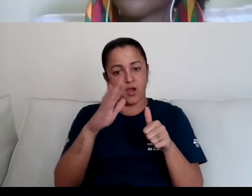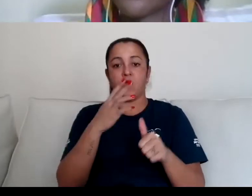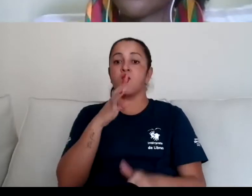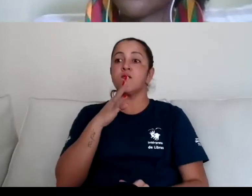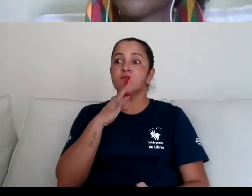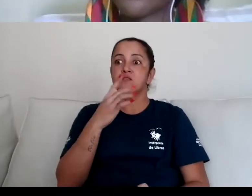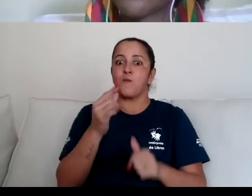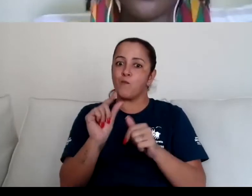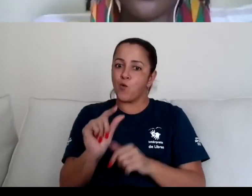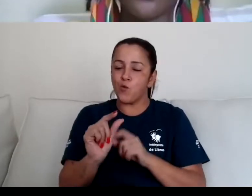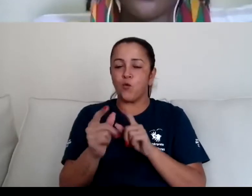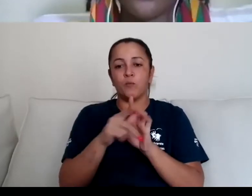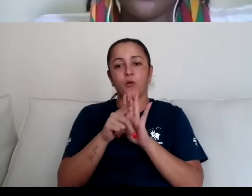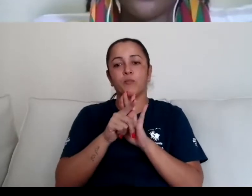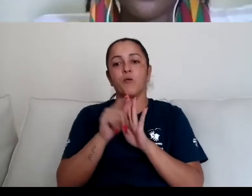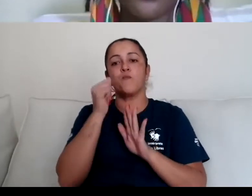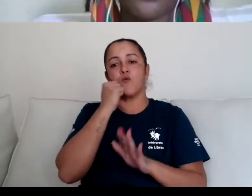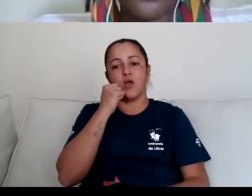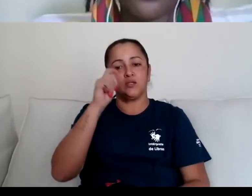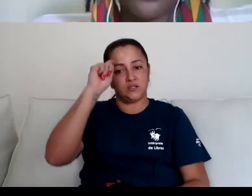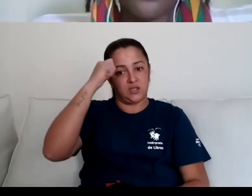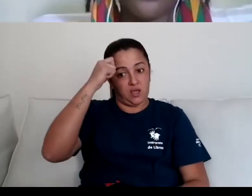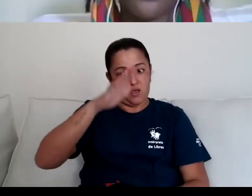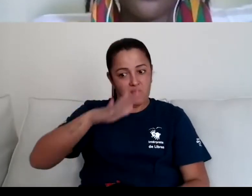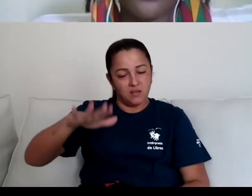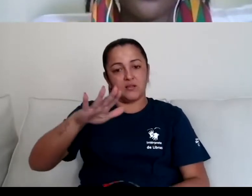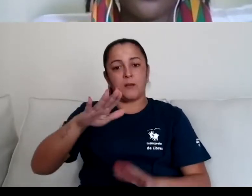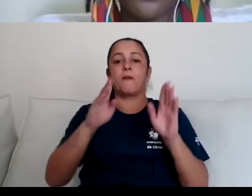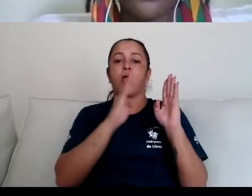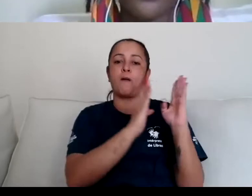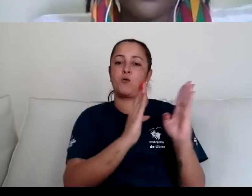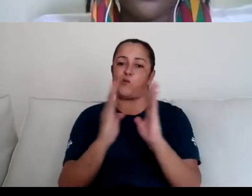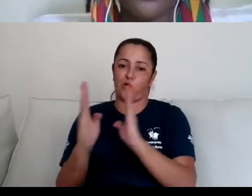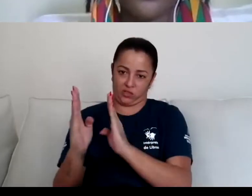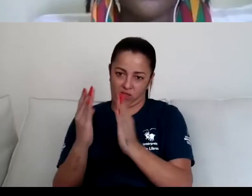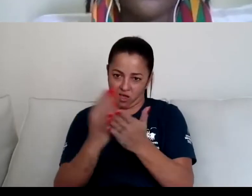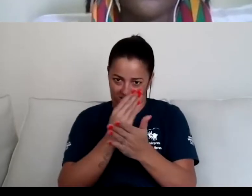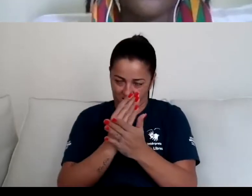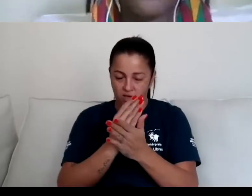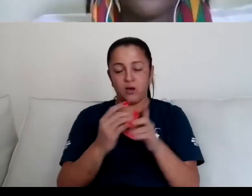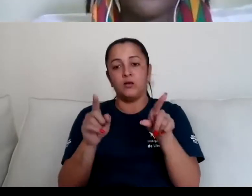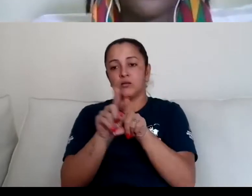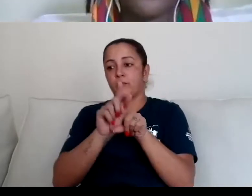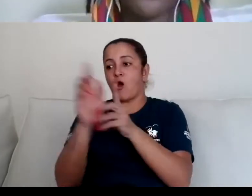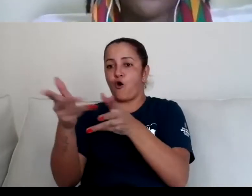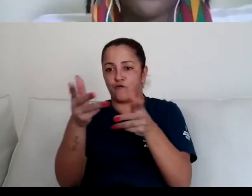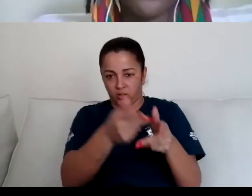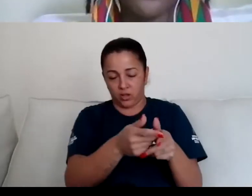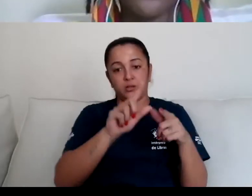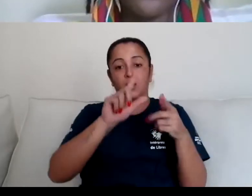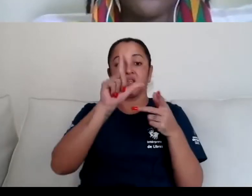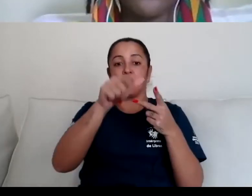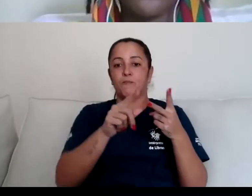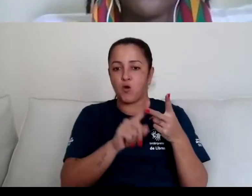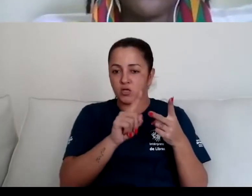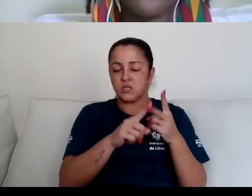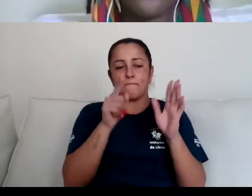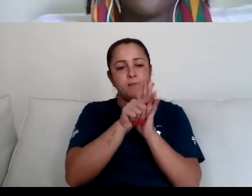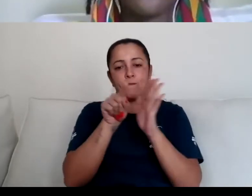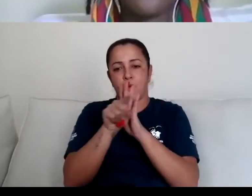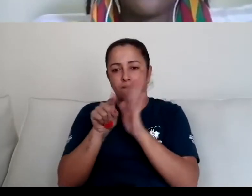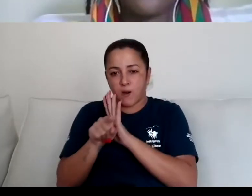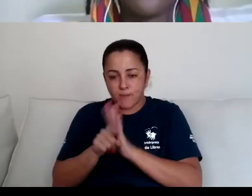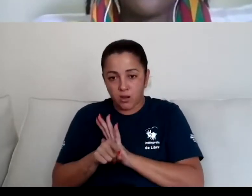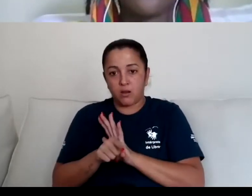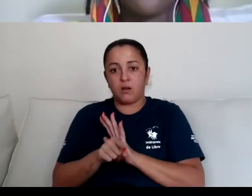Negras na Biblioteca e das convidadas dessa mesa de debate. Em seguida, nós faremos uma rodada de perguntas às